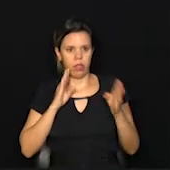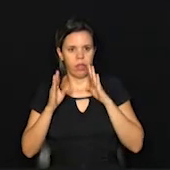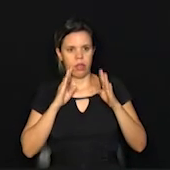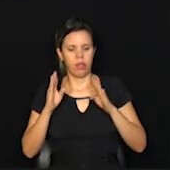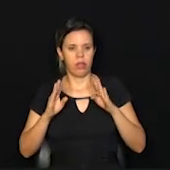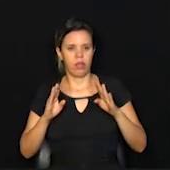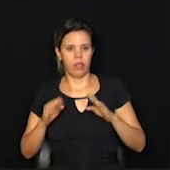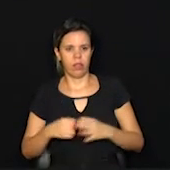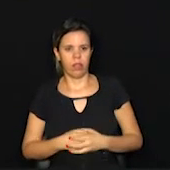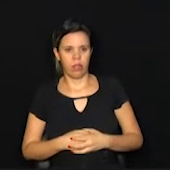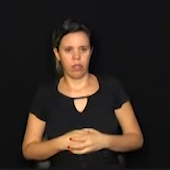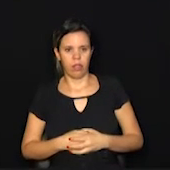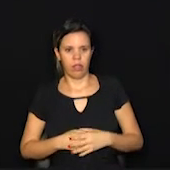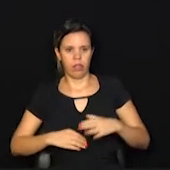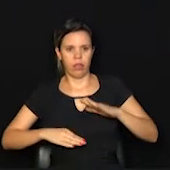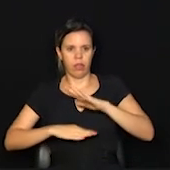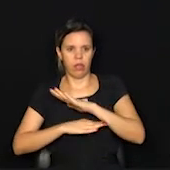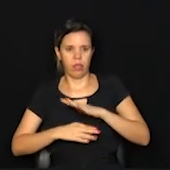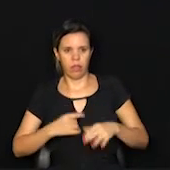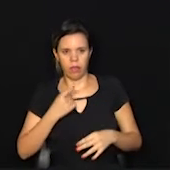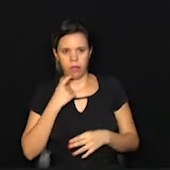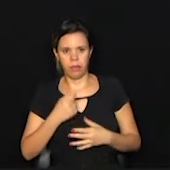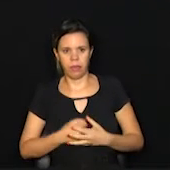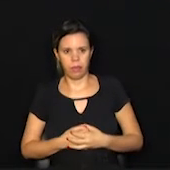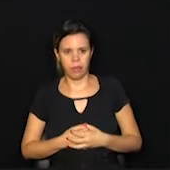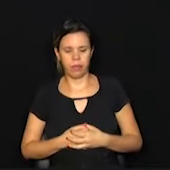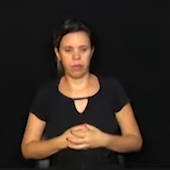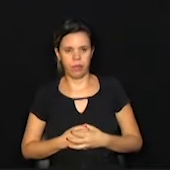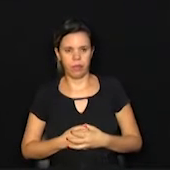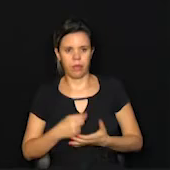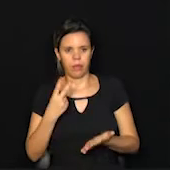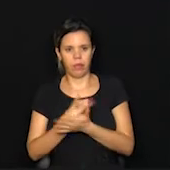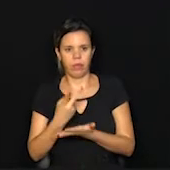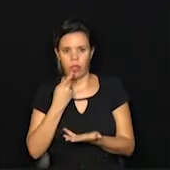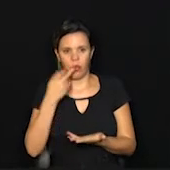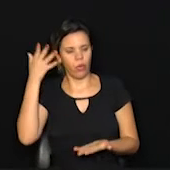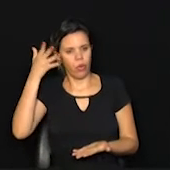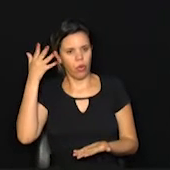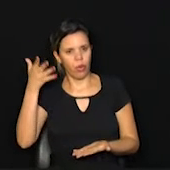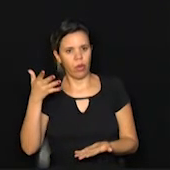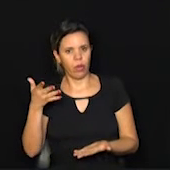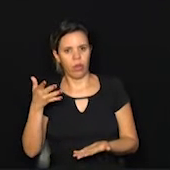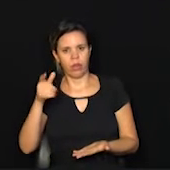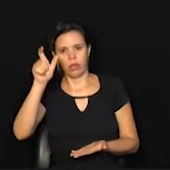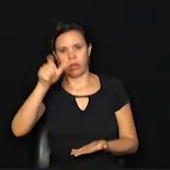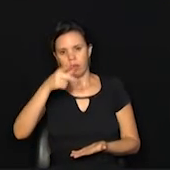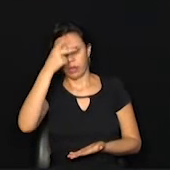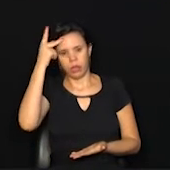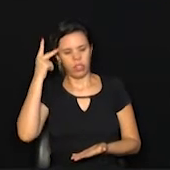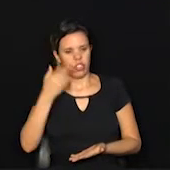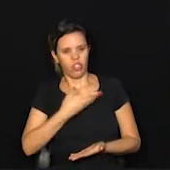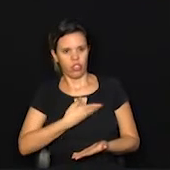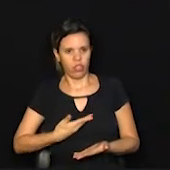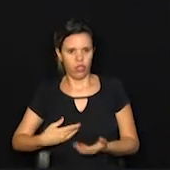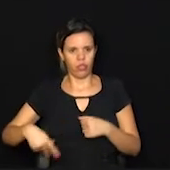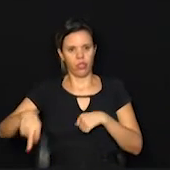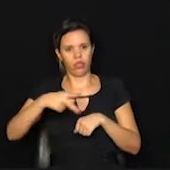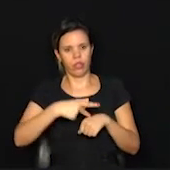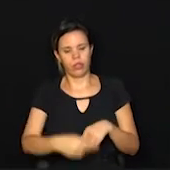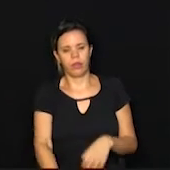Facebook da Campo da página da Câmara Municipal de Campinas onde o mesmo dia esses caras estão governando o país